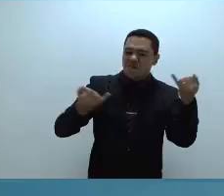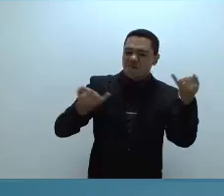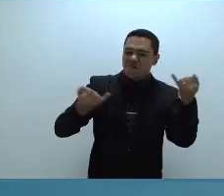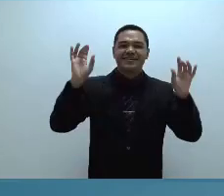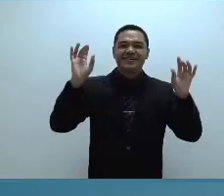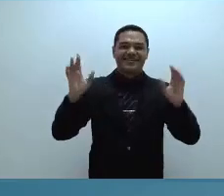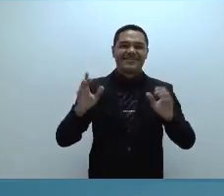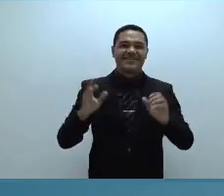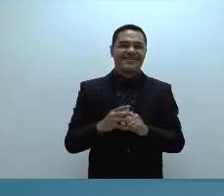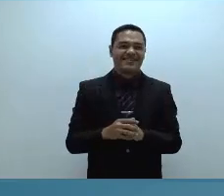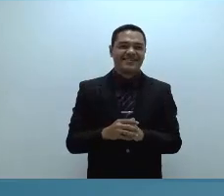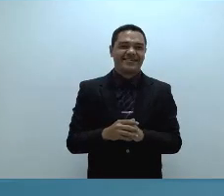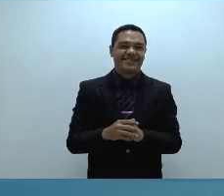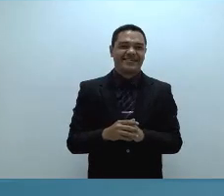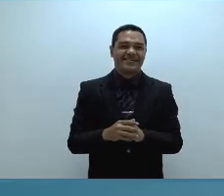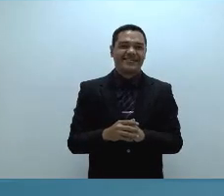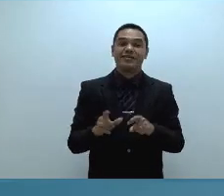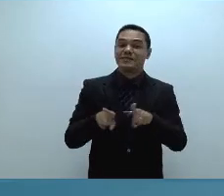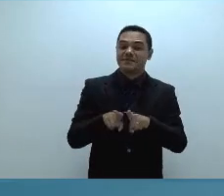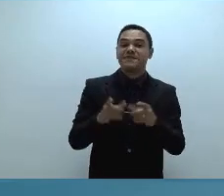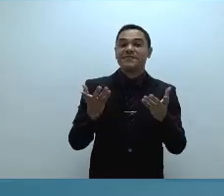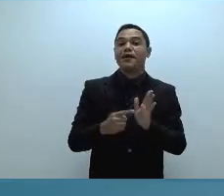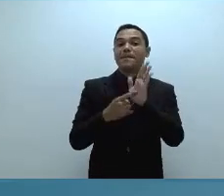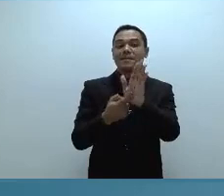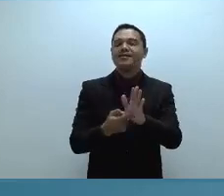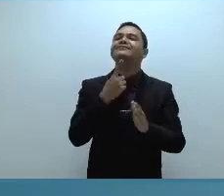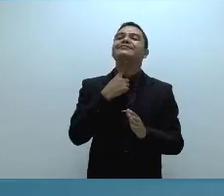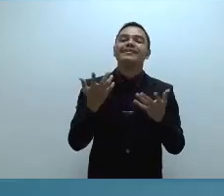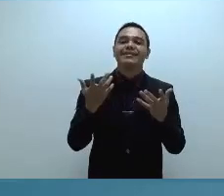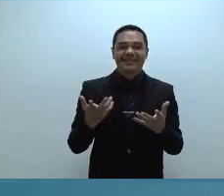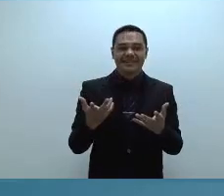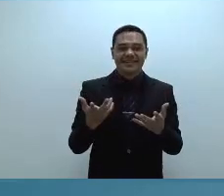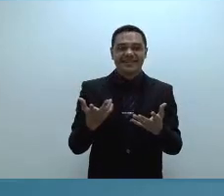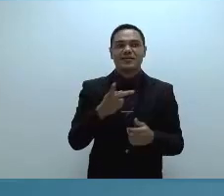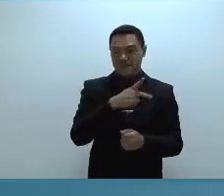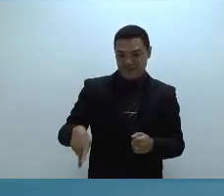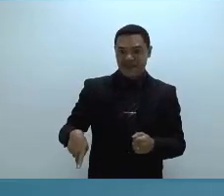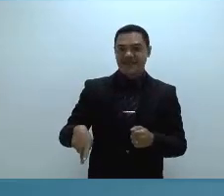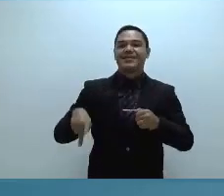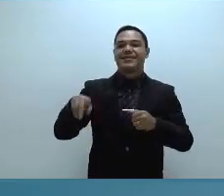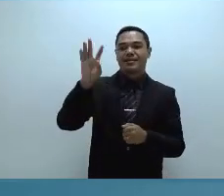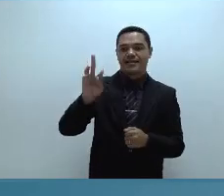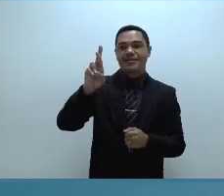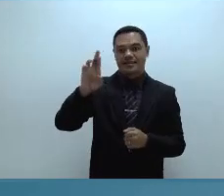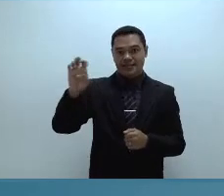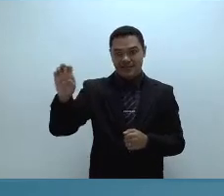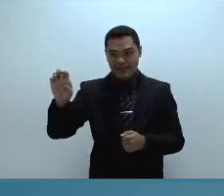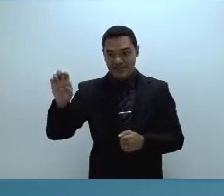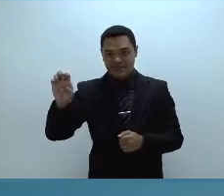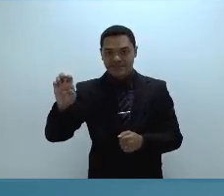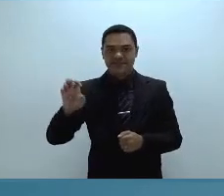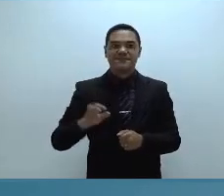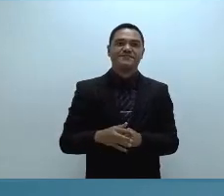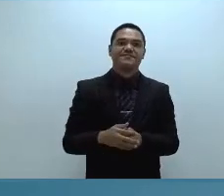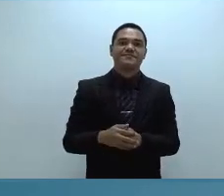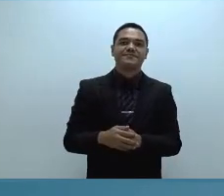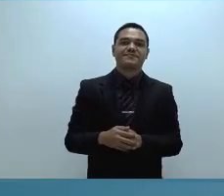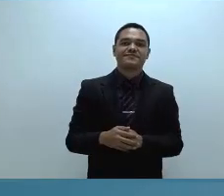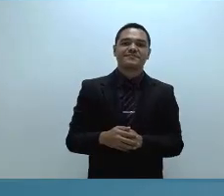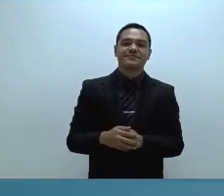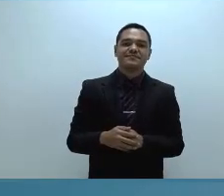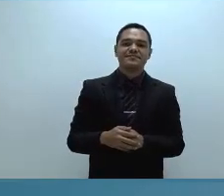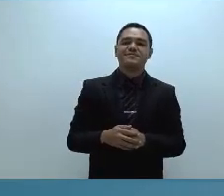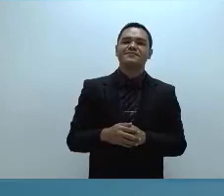êxito e sucesso da excelentíssima senhora presidente do Tribunal Regional Eleitoral, senhores presidentes, para que